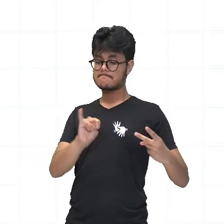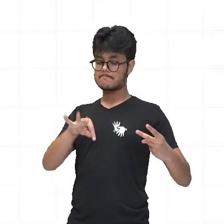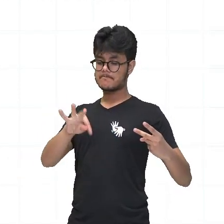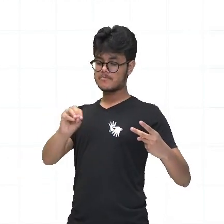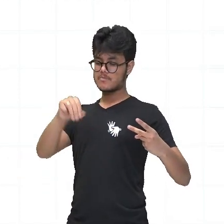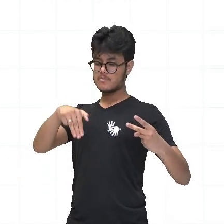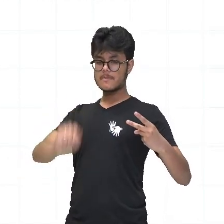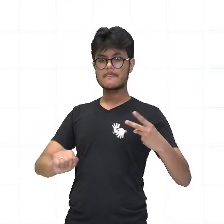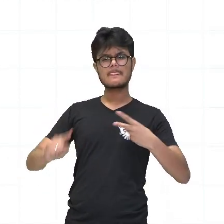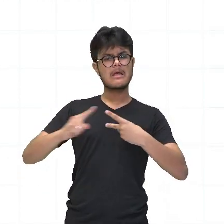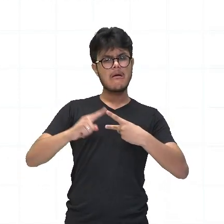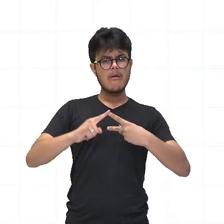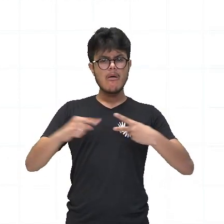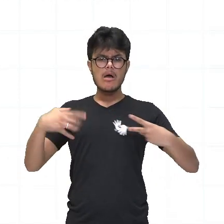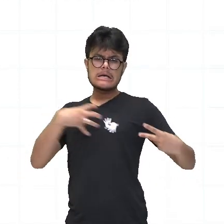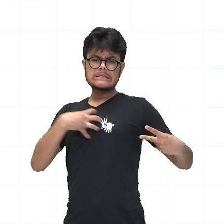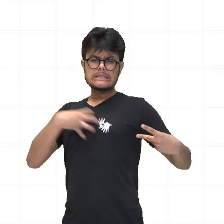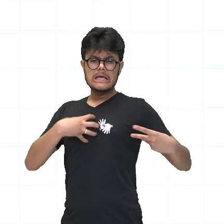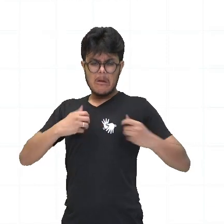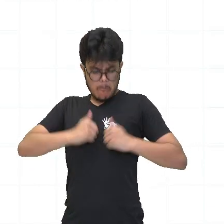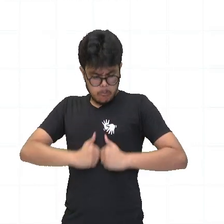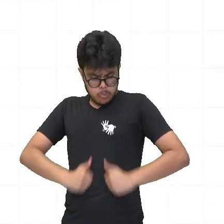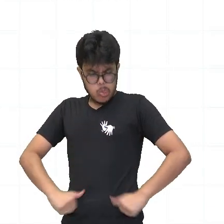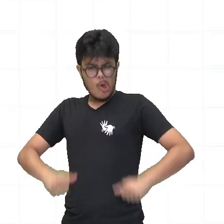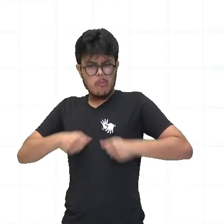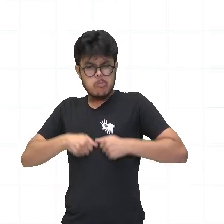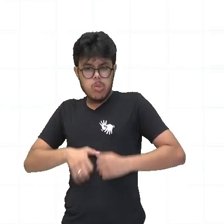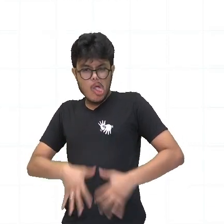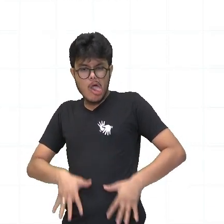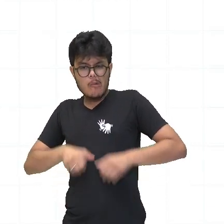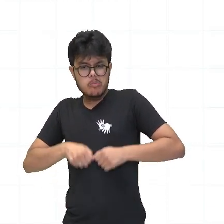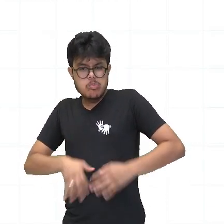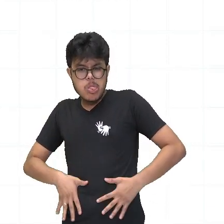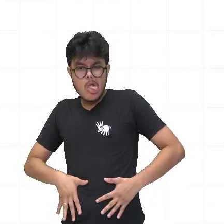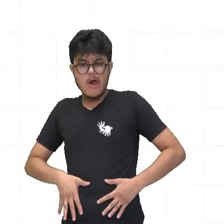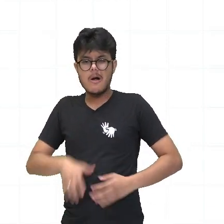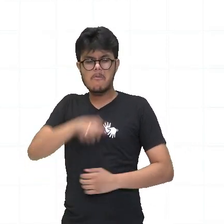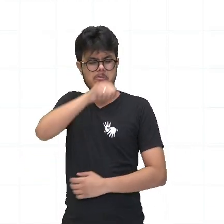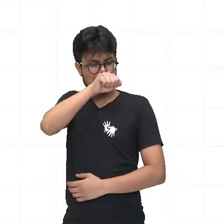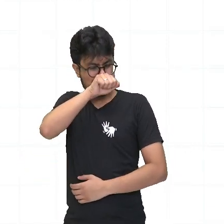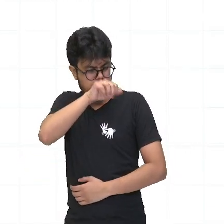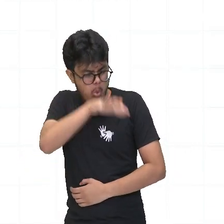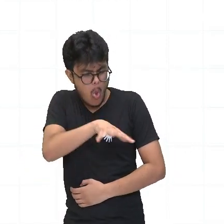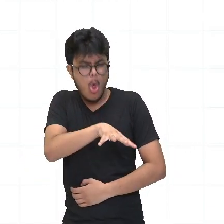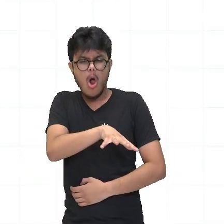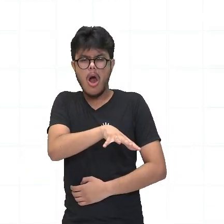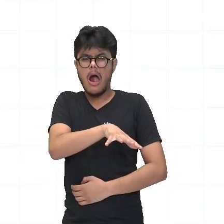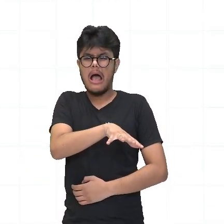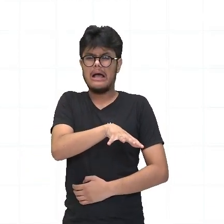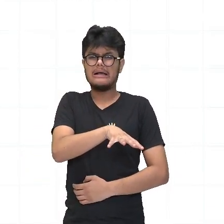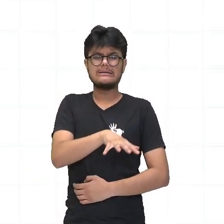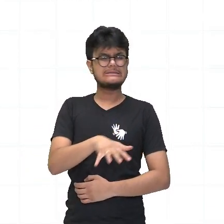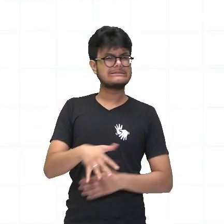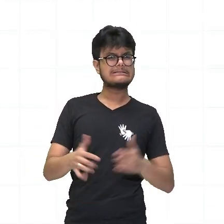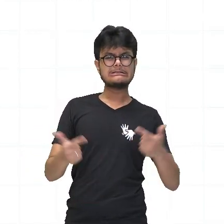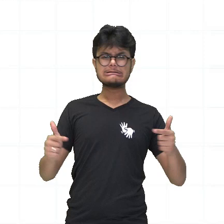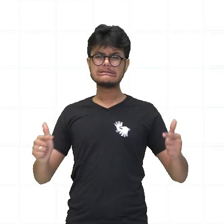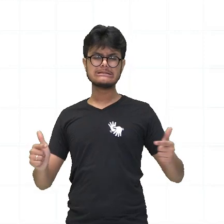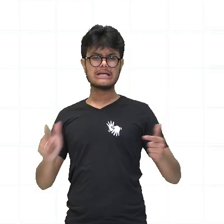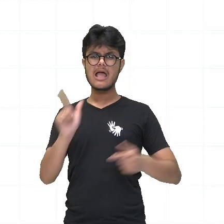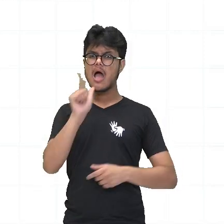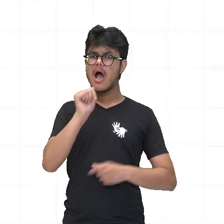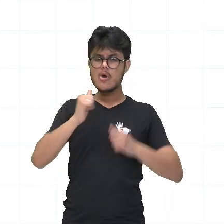é grave. Diarreia aquosa, vômitos, desidratação, todos estes, eles